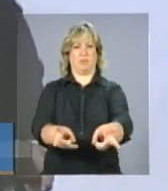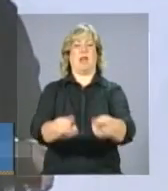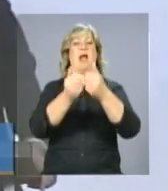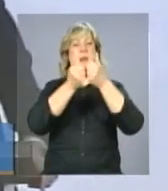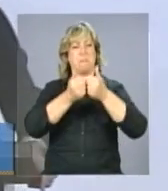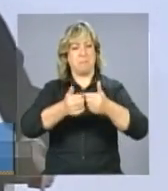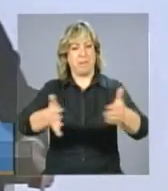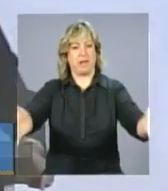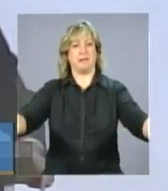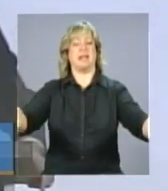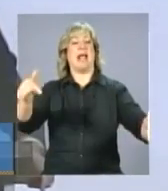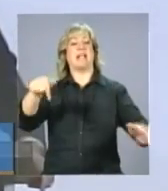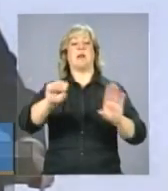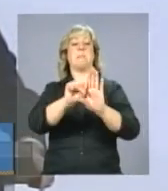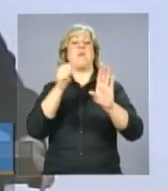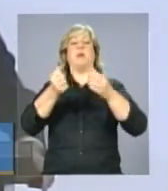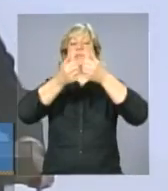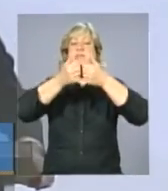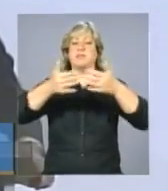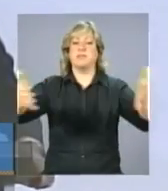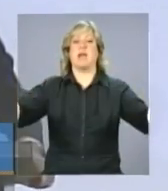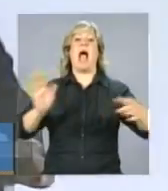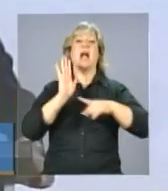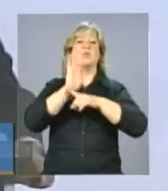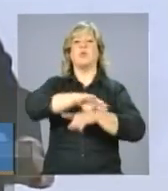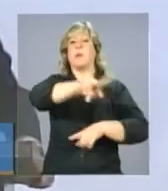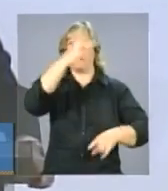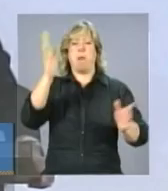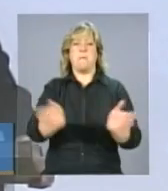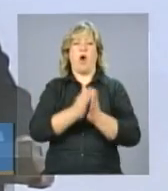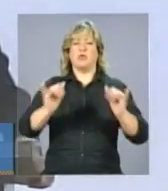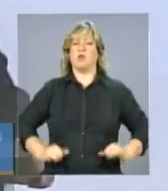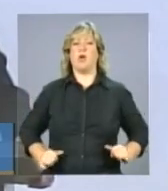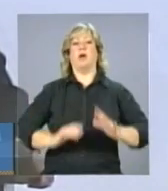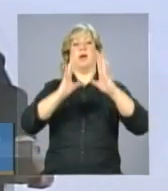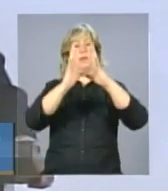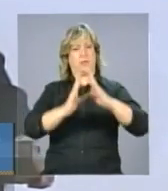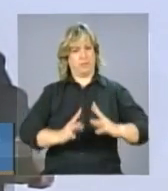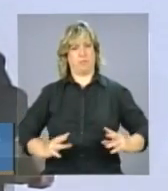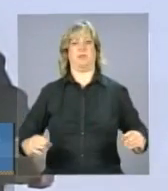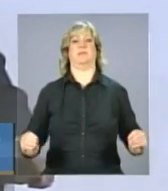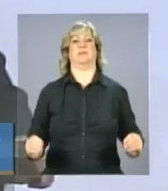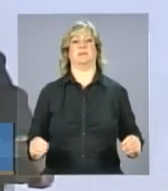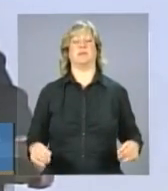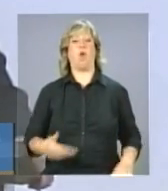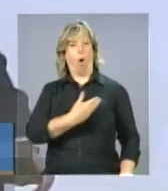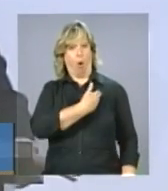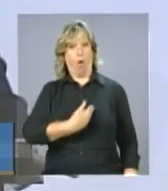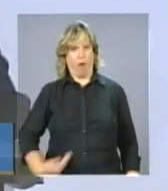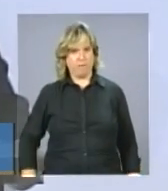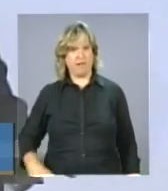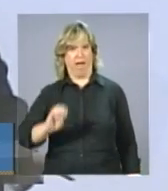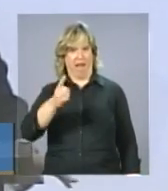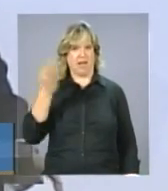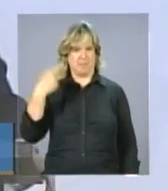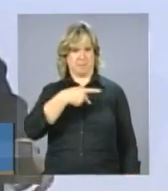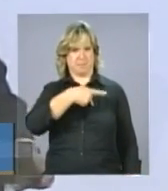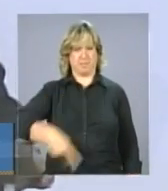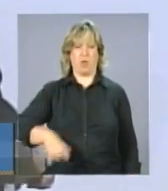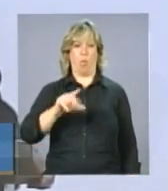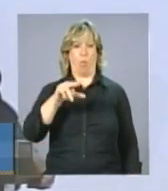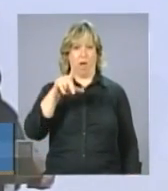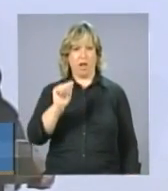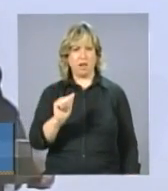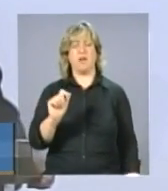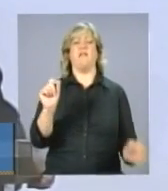abrindo essa porta da pobreza. O governo do presidente Lula produziu um avanço